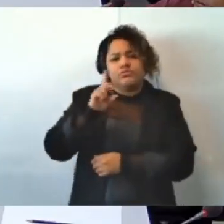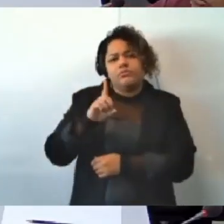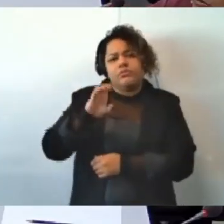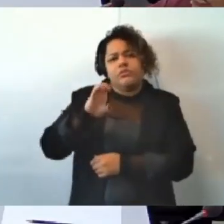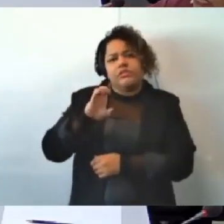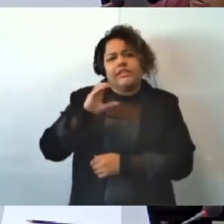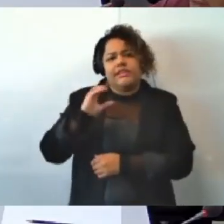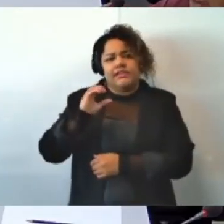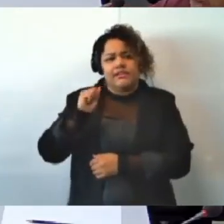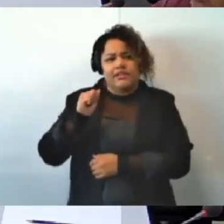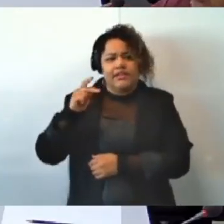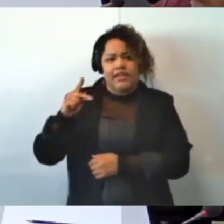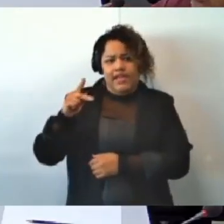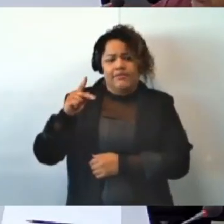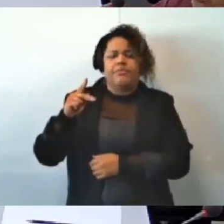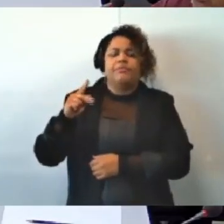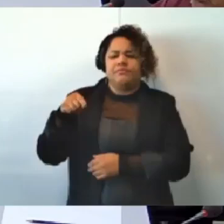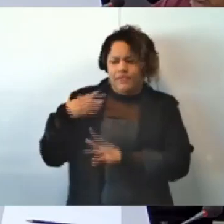estão representando, né?